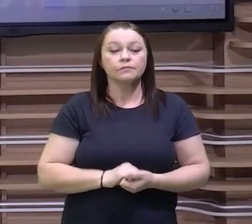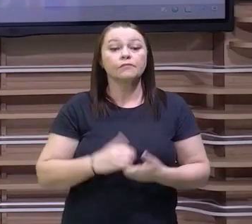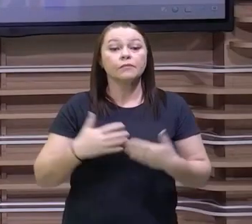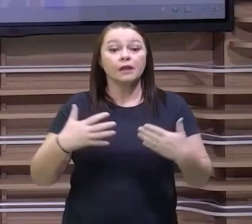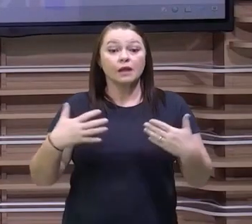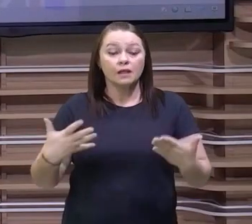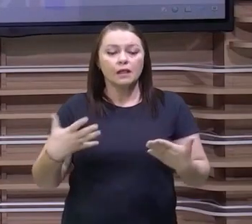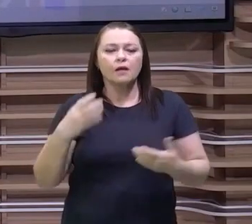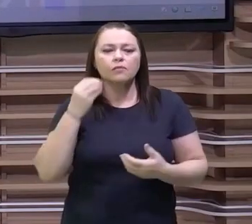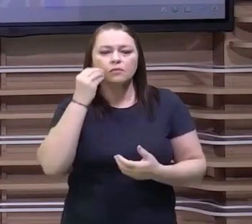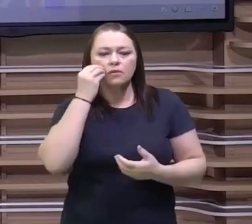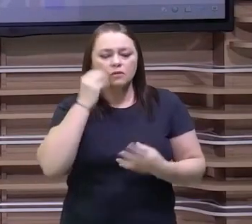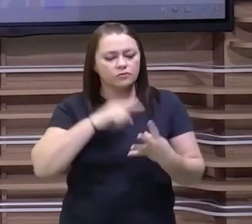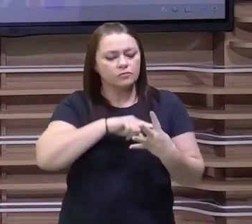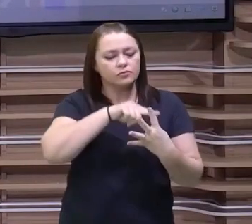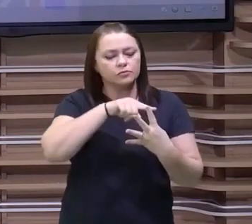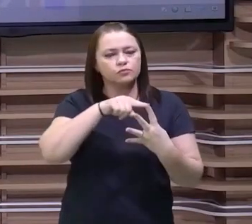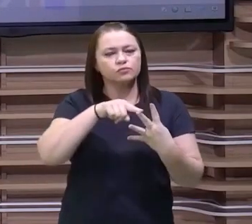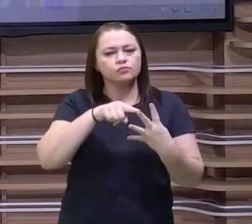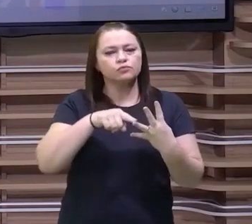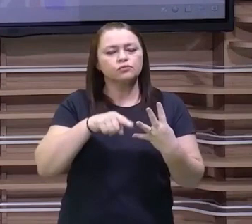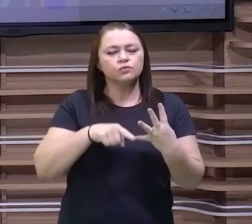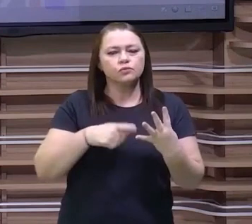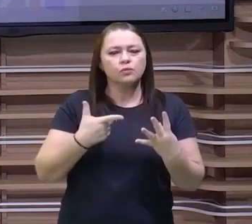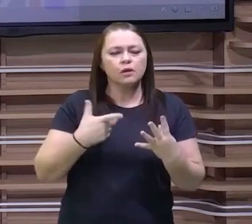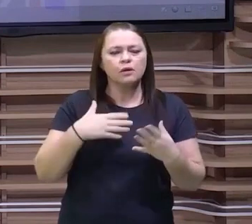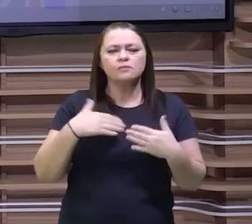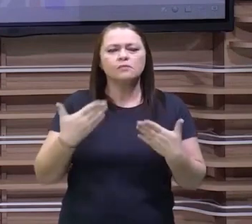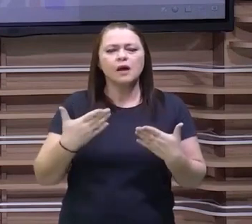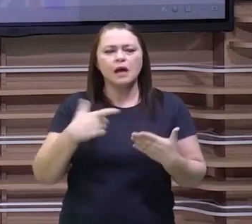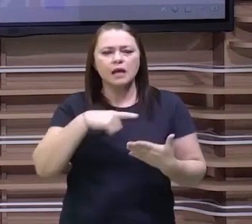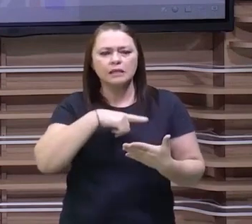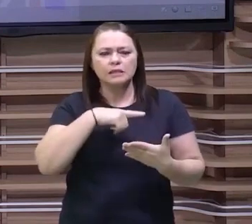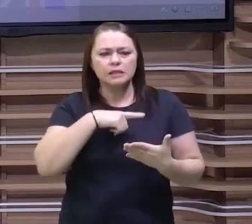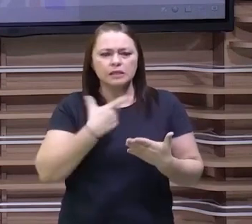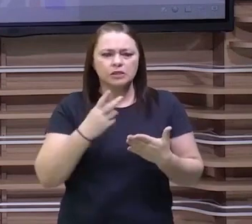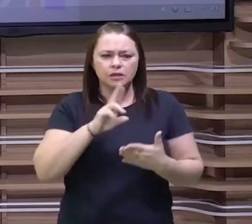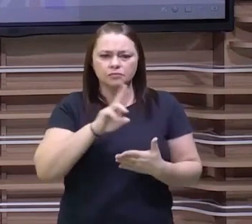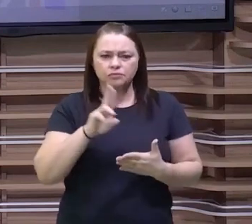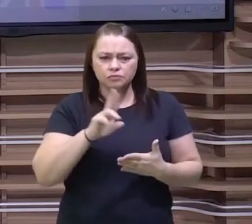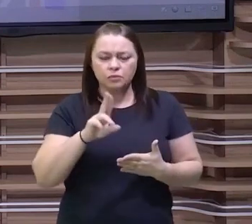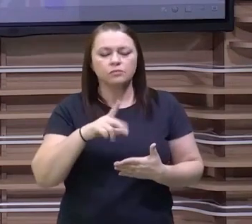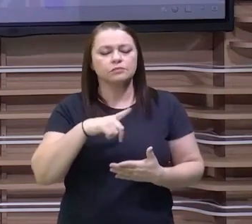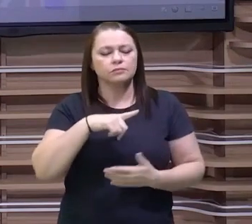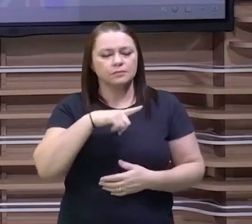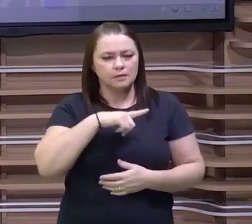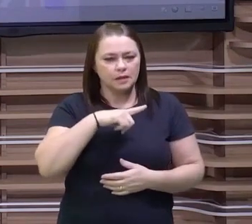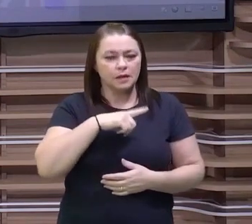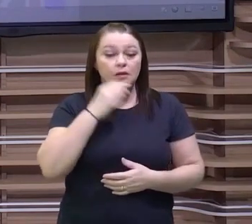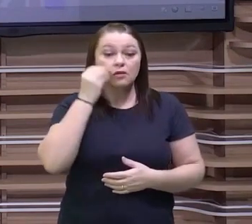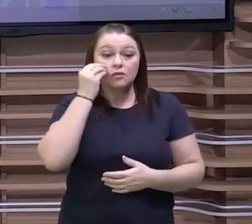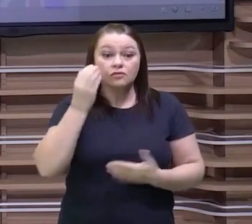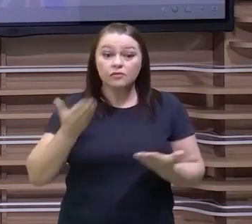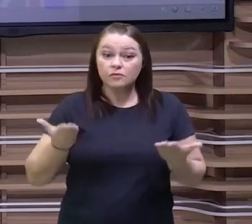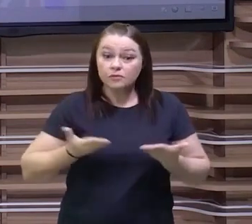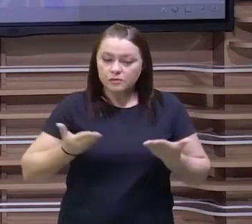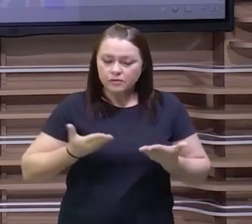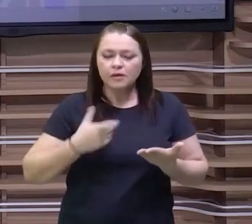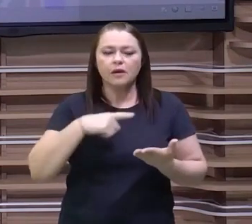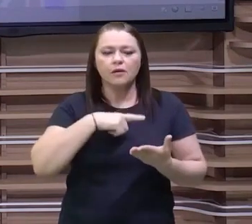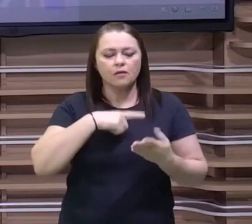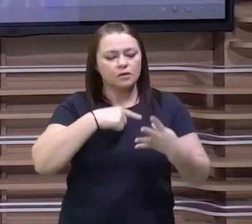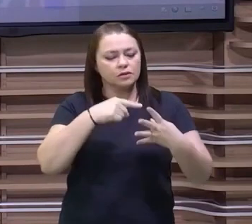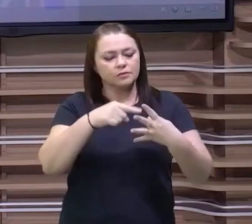Então, nós vimos aí os quadriláteros. Mas, professor, os quadriláteros possuem classificação? Sim, é o que nós vamos ver agora. Os quadriláteros